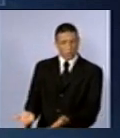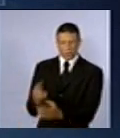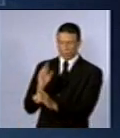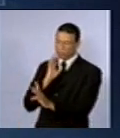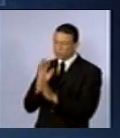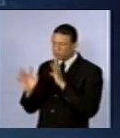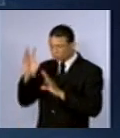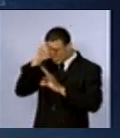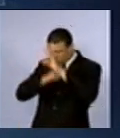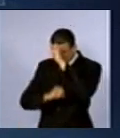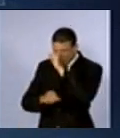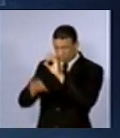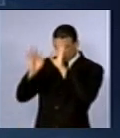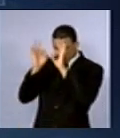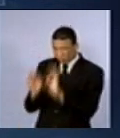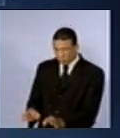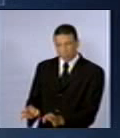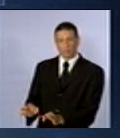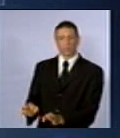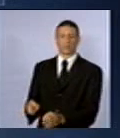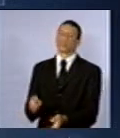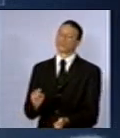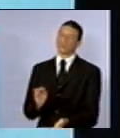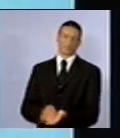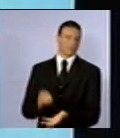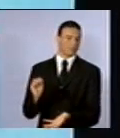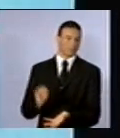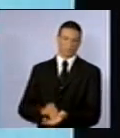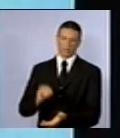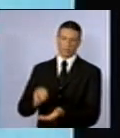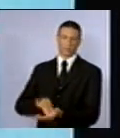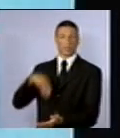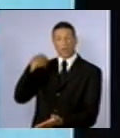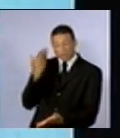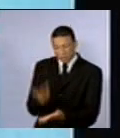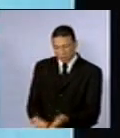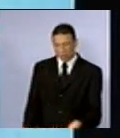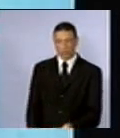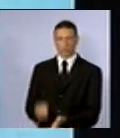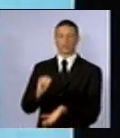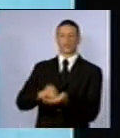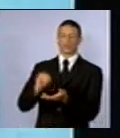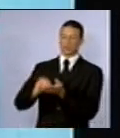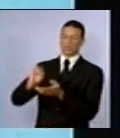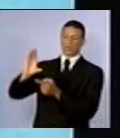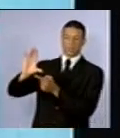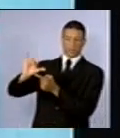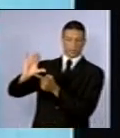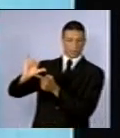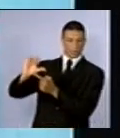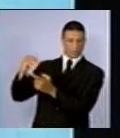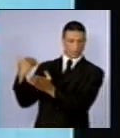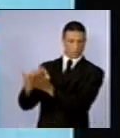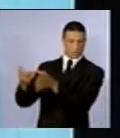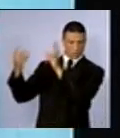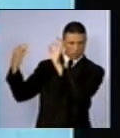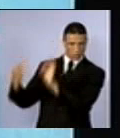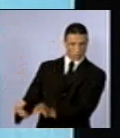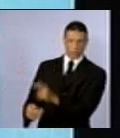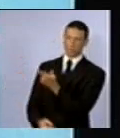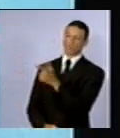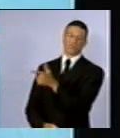suficiente, apesar de todo o conhecimento científico, de estabelecer uma explicação, se é que ela